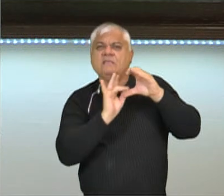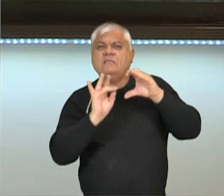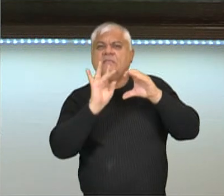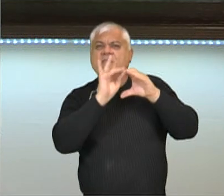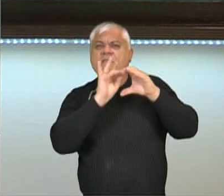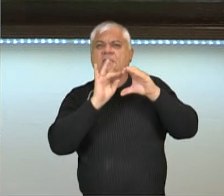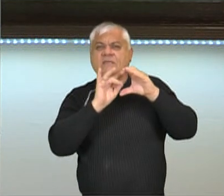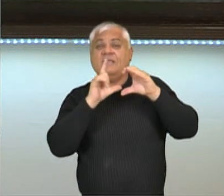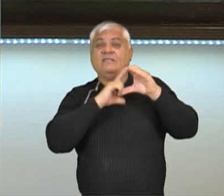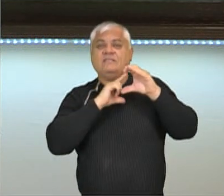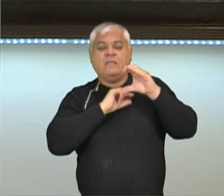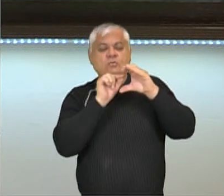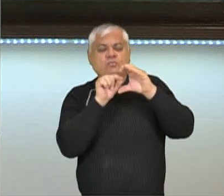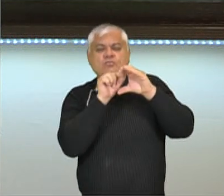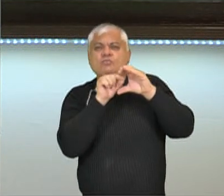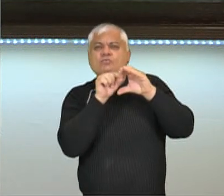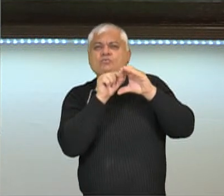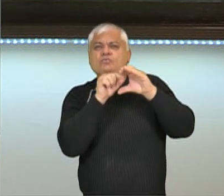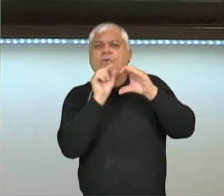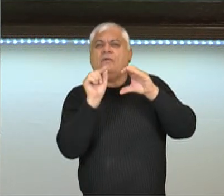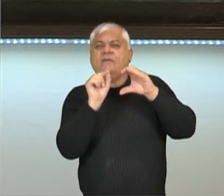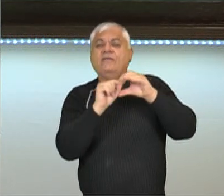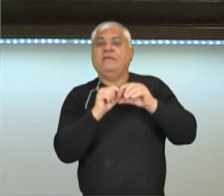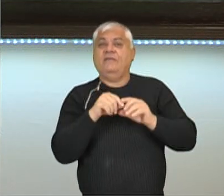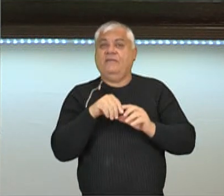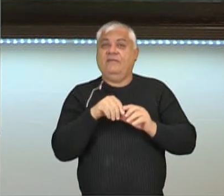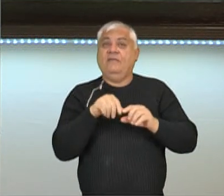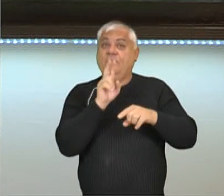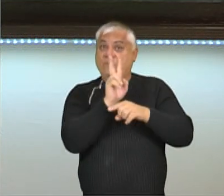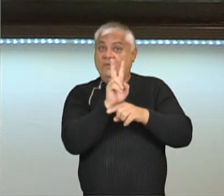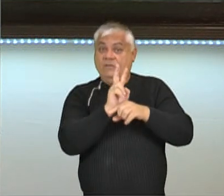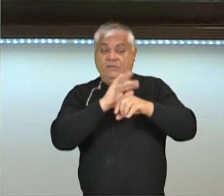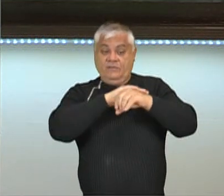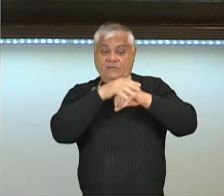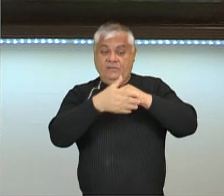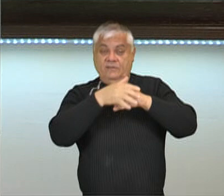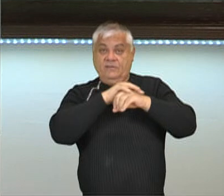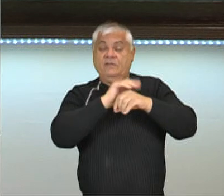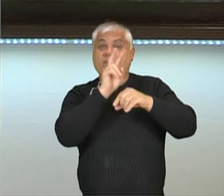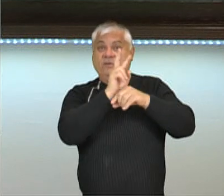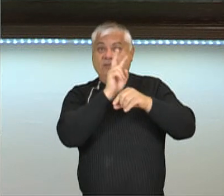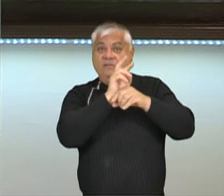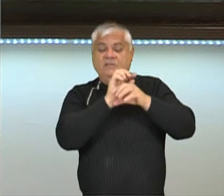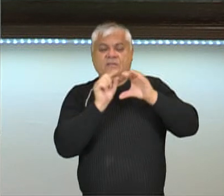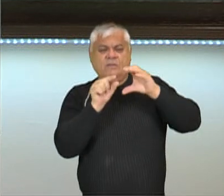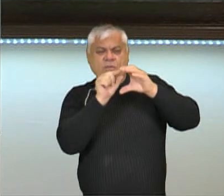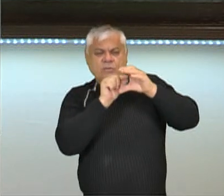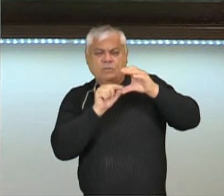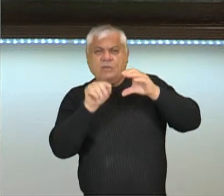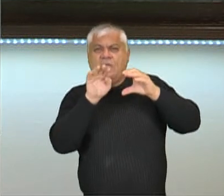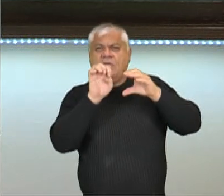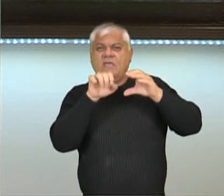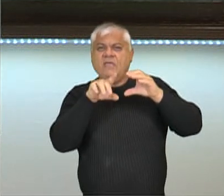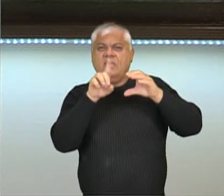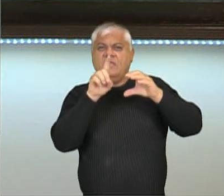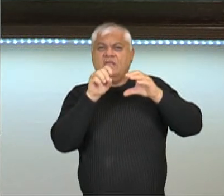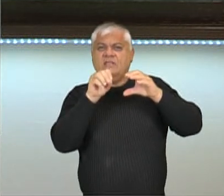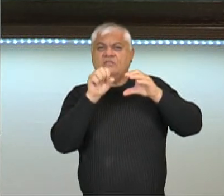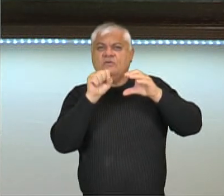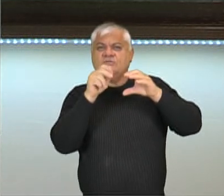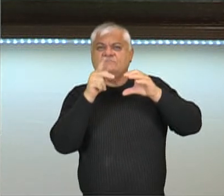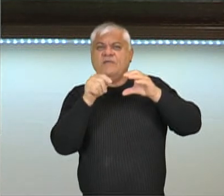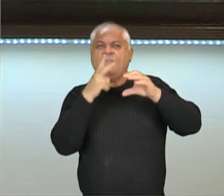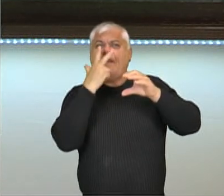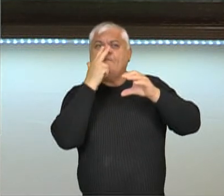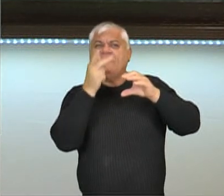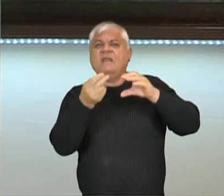embrião. Então, veja bem, casca, o tegumento vai proteger. O endosperma, ele vai disponibilizar essas substâncias que tem aqui,